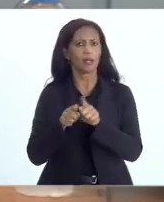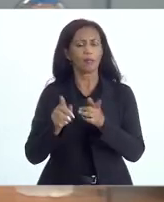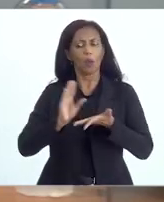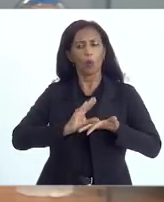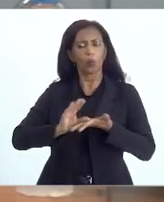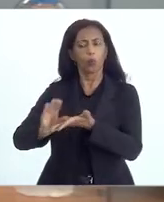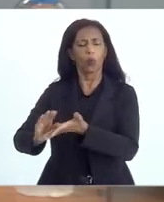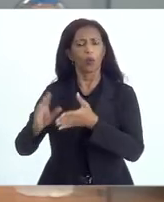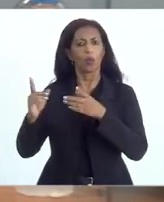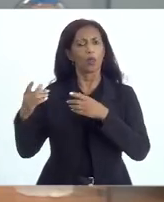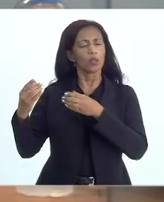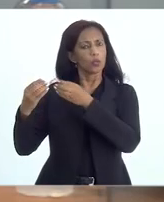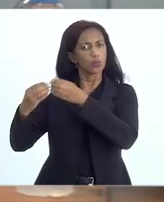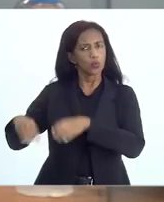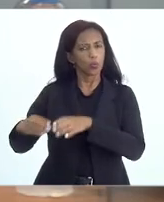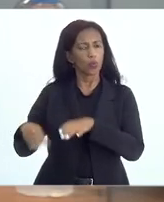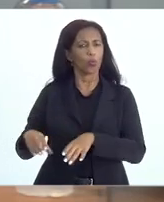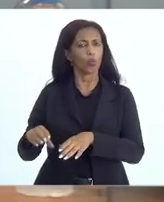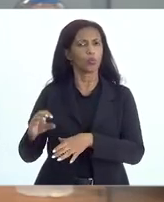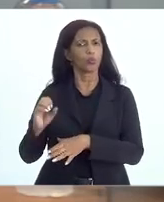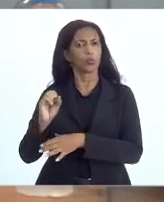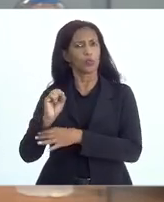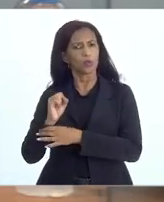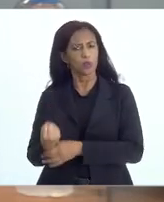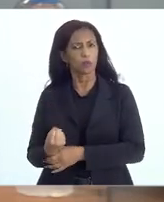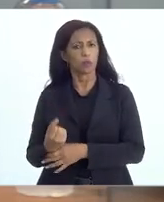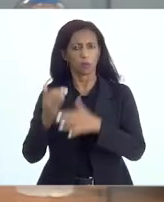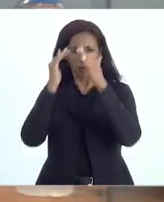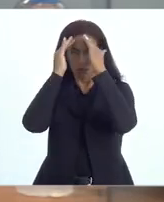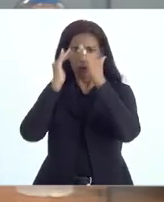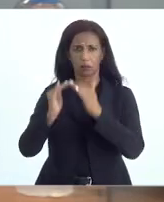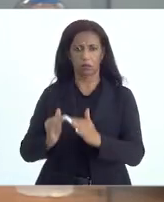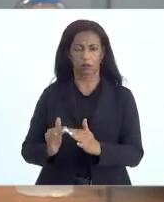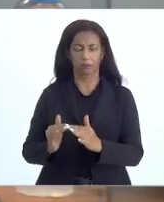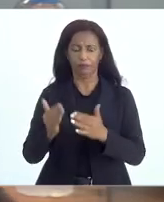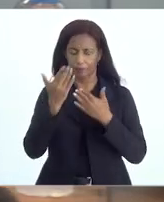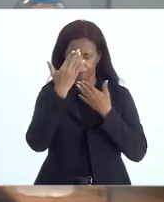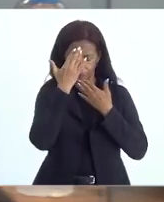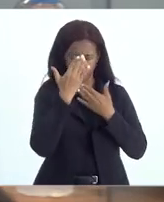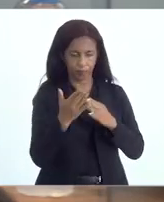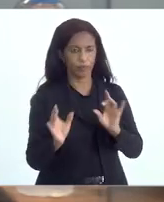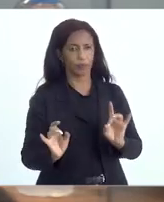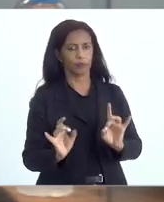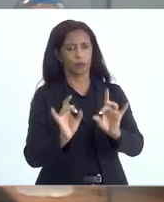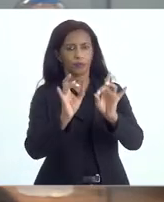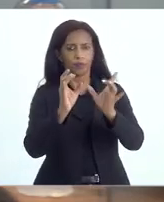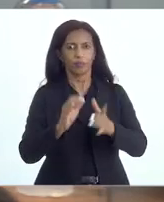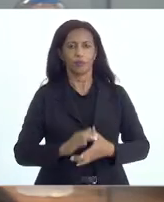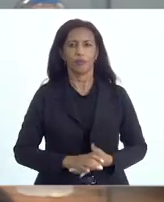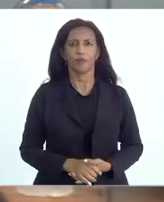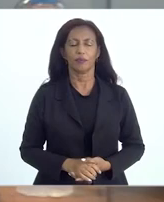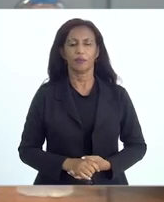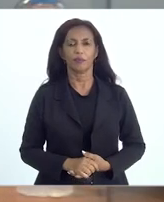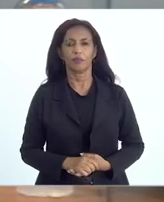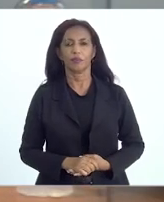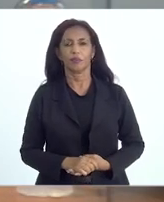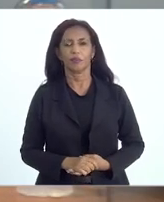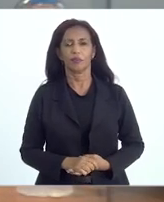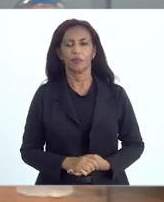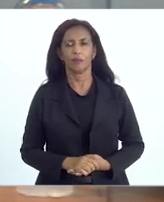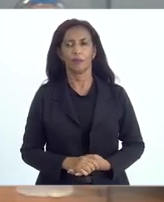financeiro que os concursos EA segurança jurídica seja respeitada então fazer aqui um agradecimento especial Presidente André Ceciliano